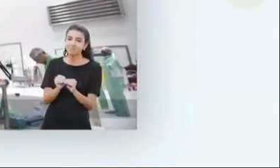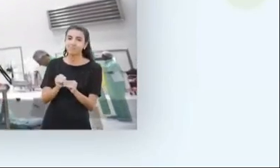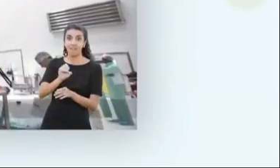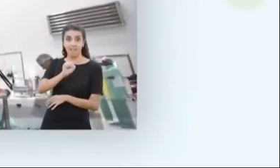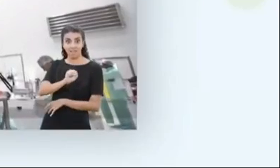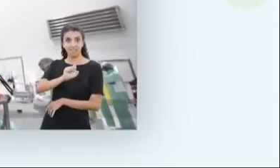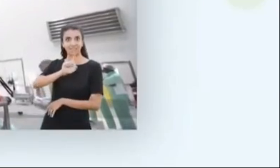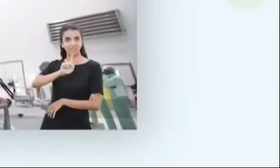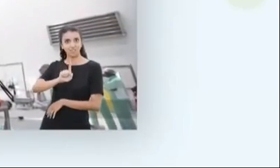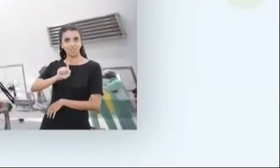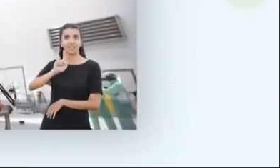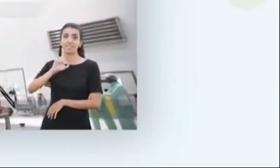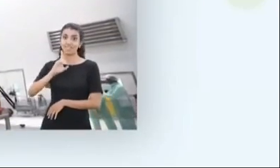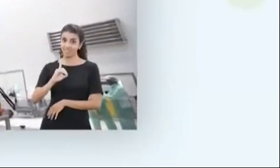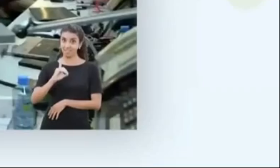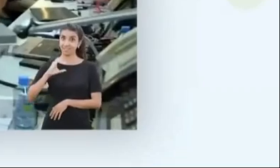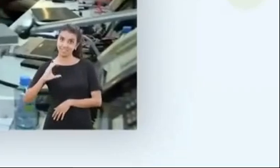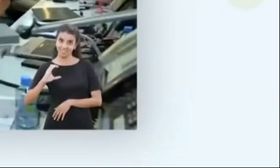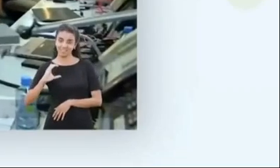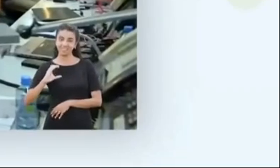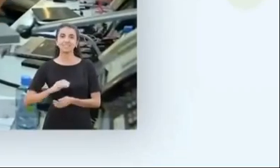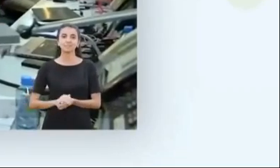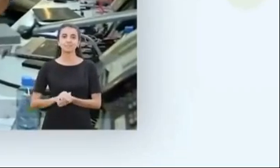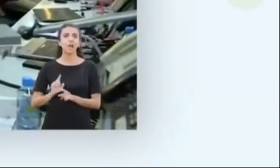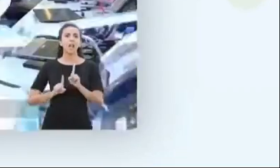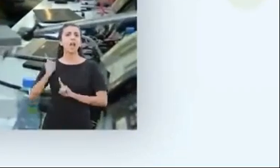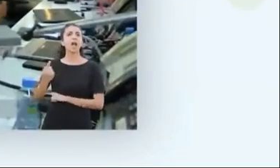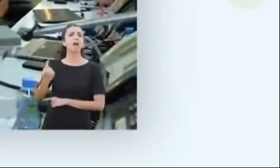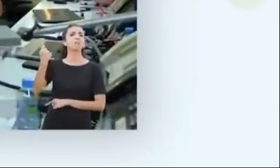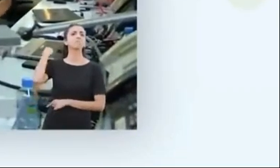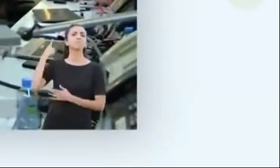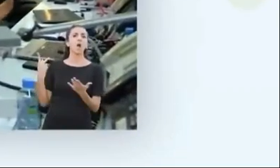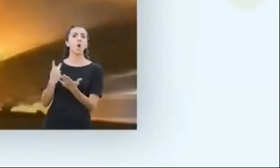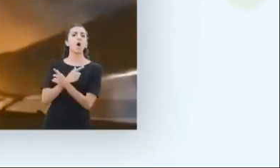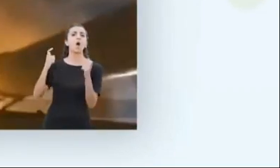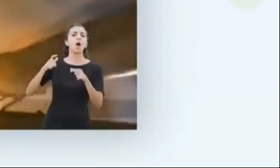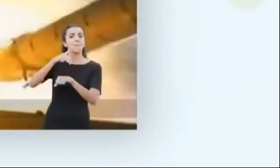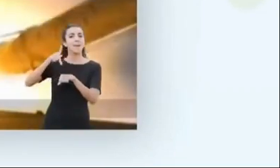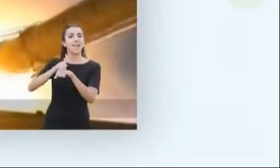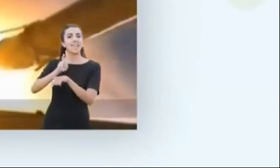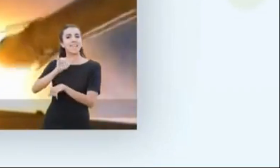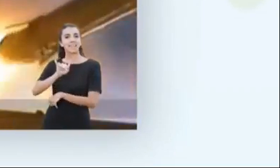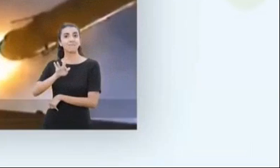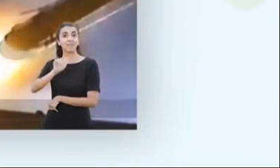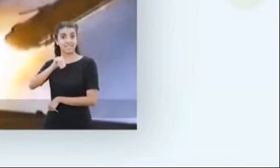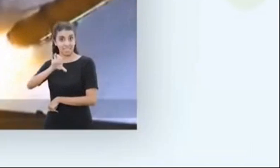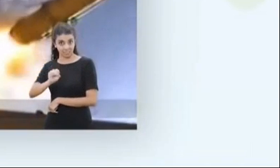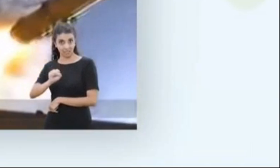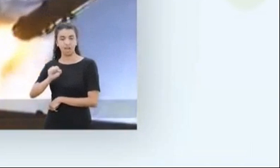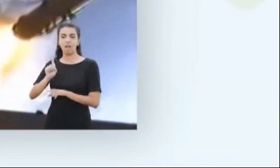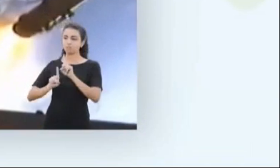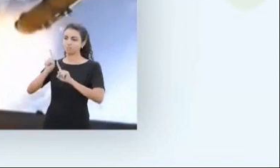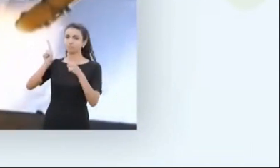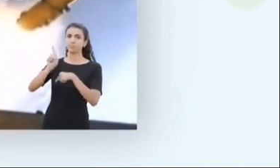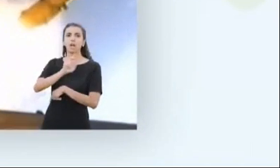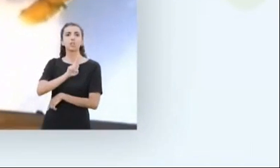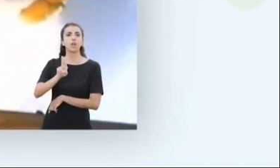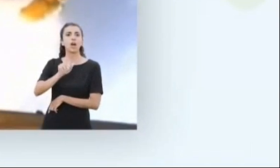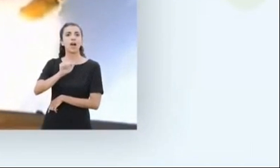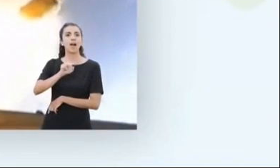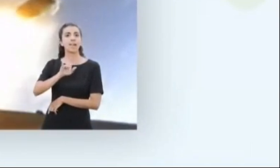como SGDC. O lançamento ocorreu na Guiana Francesa, a bordo do foguete Ariane 5.